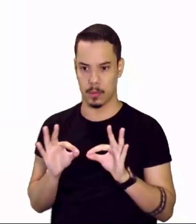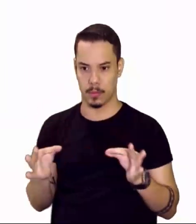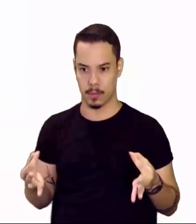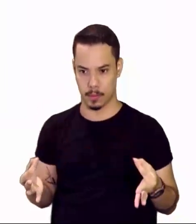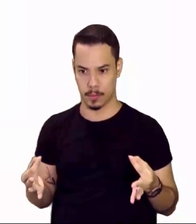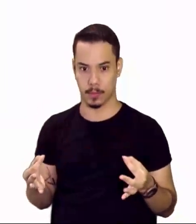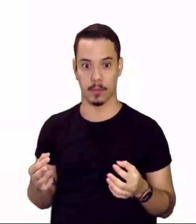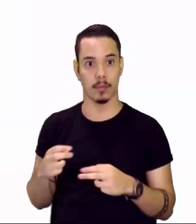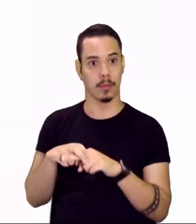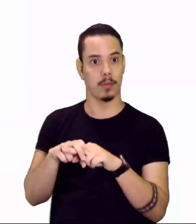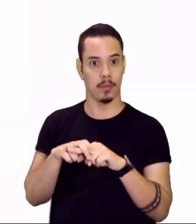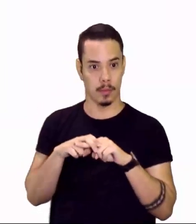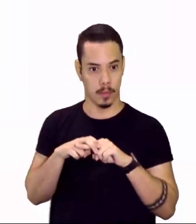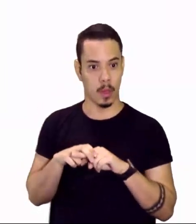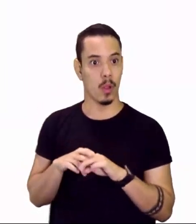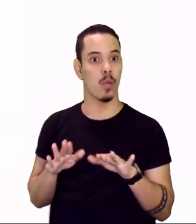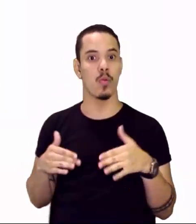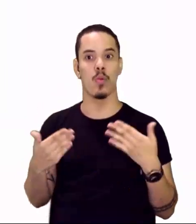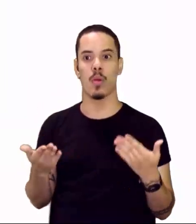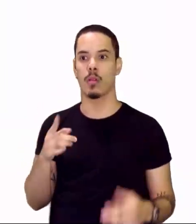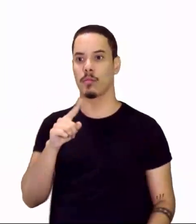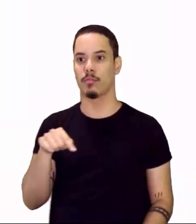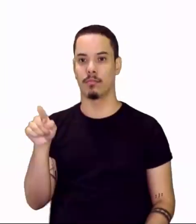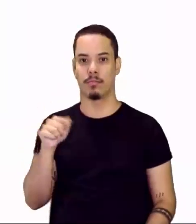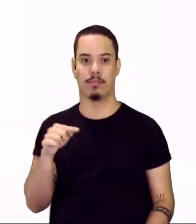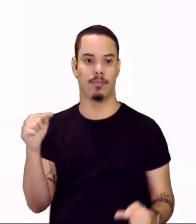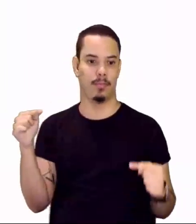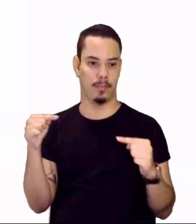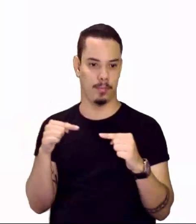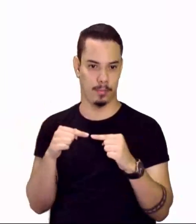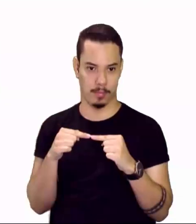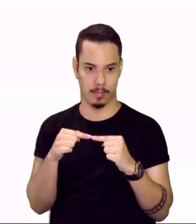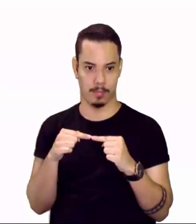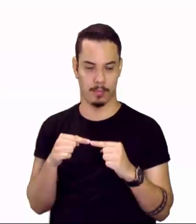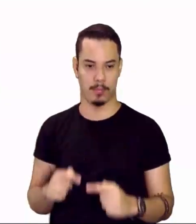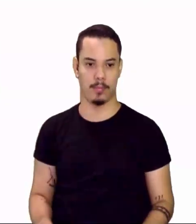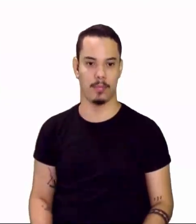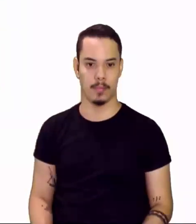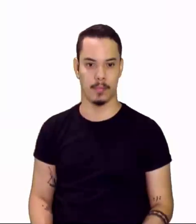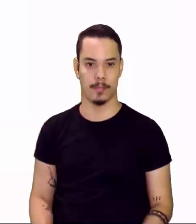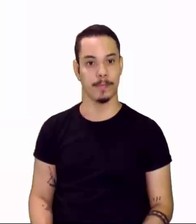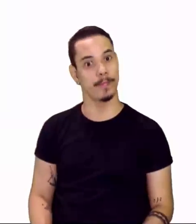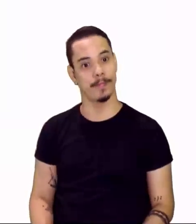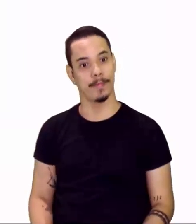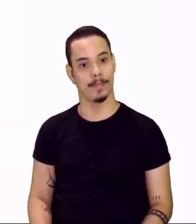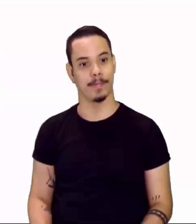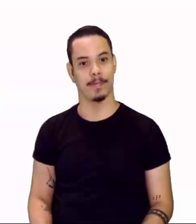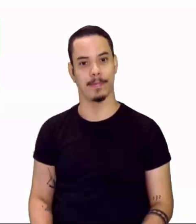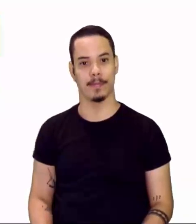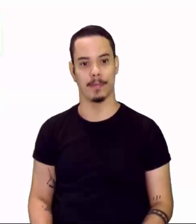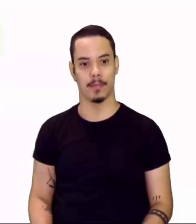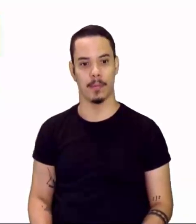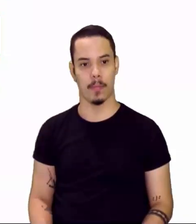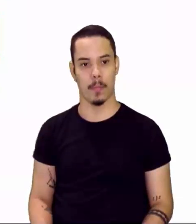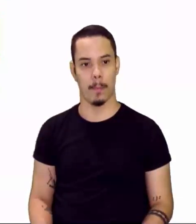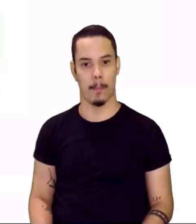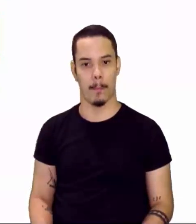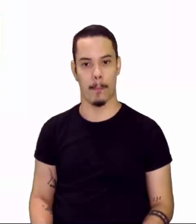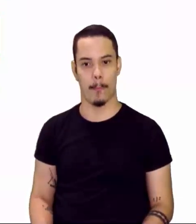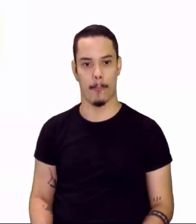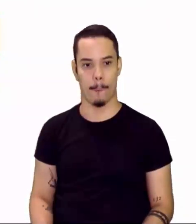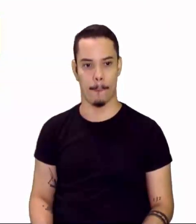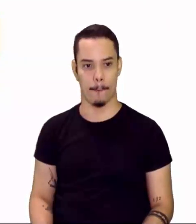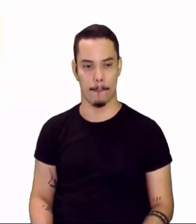simples. Sendo isso, qual a alternativa que você assinala como correta, meu caro aluno? Veja